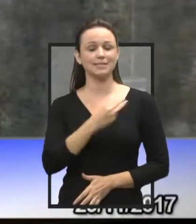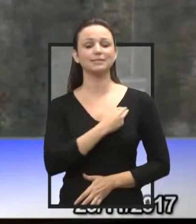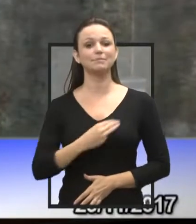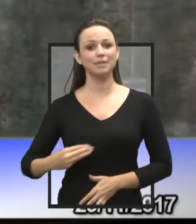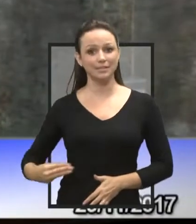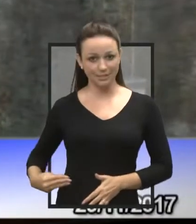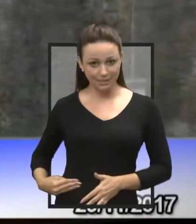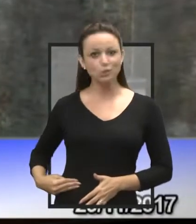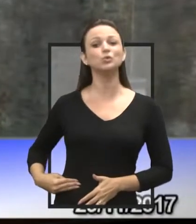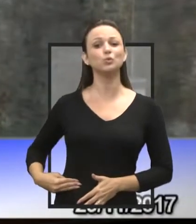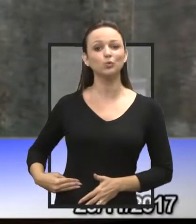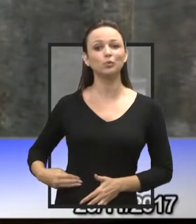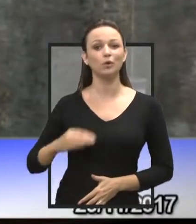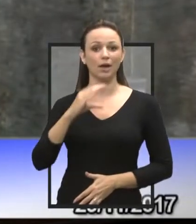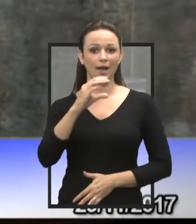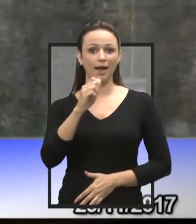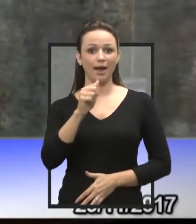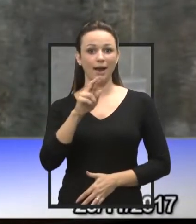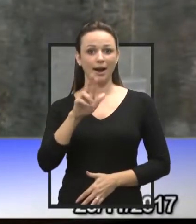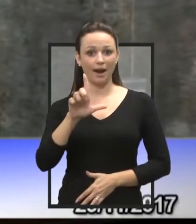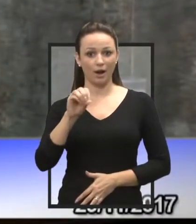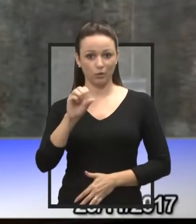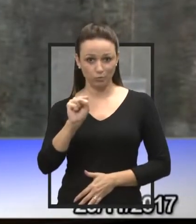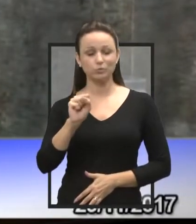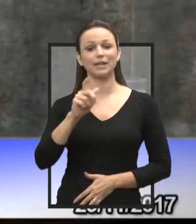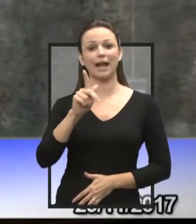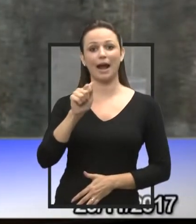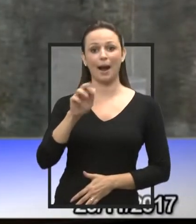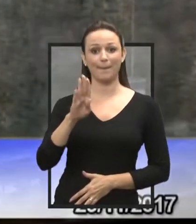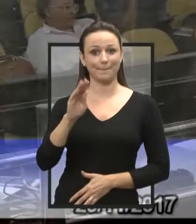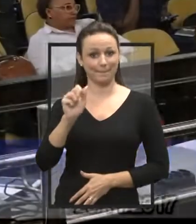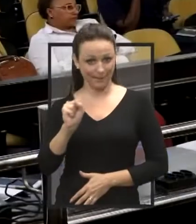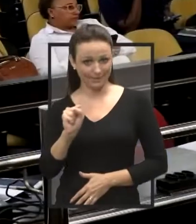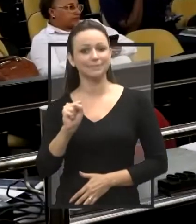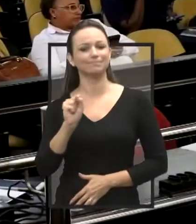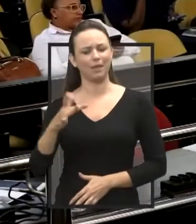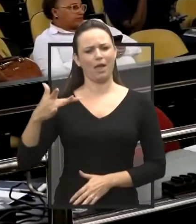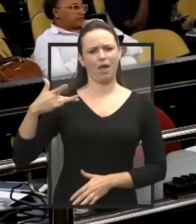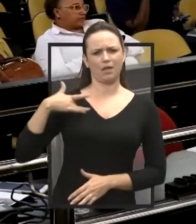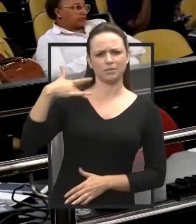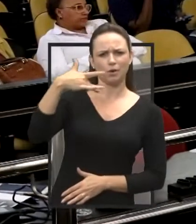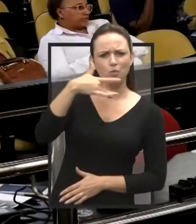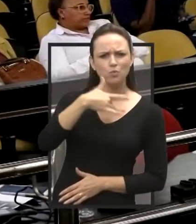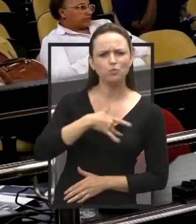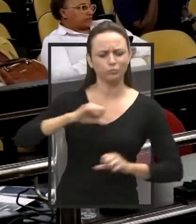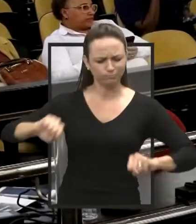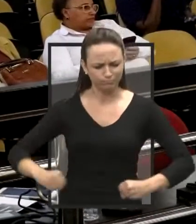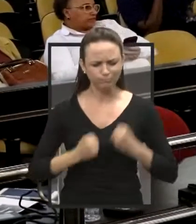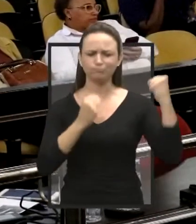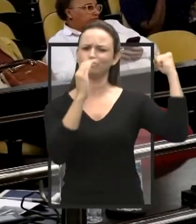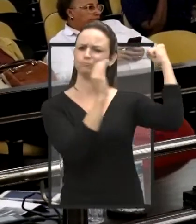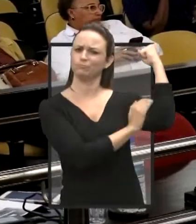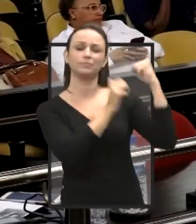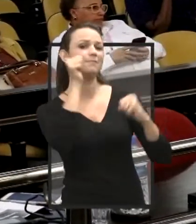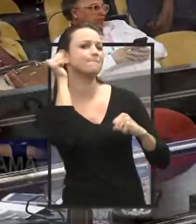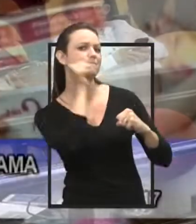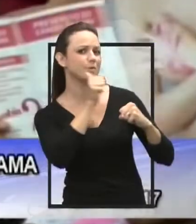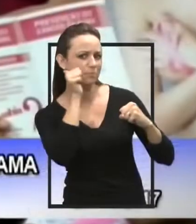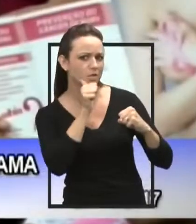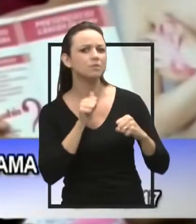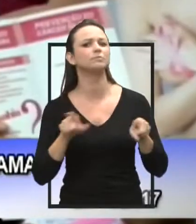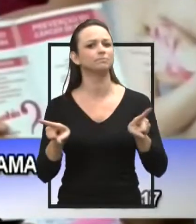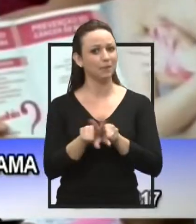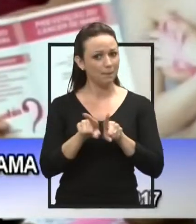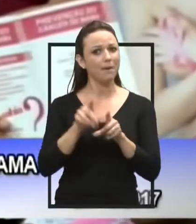da Previdência Social, Carlos Eduardo Gabas. A saúde e o empoderamento feminino também estiveram